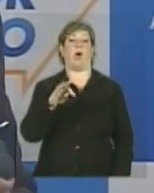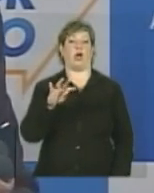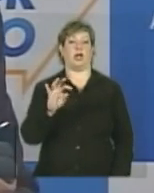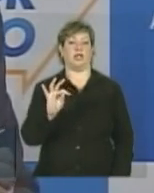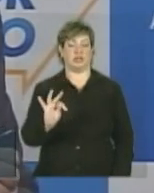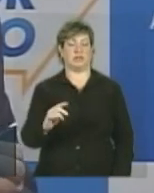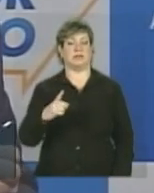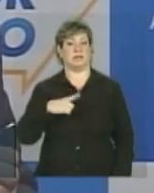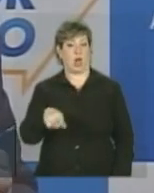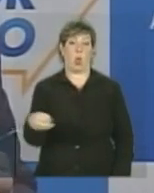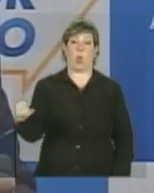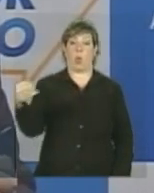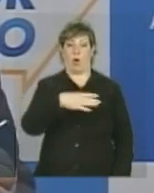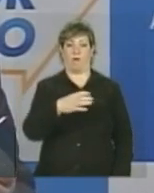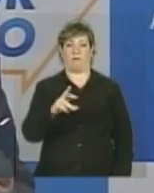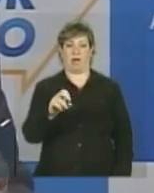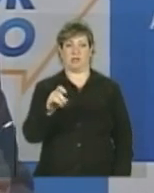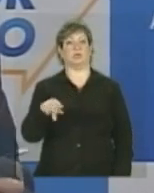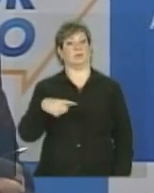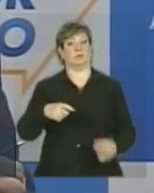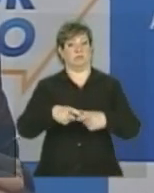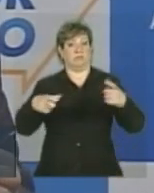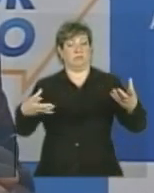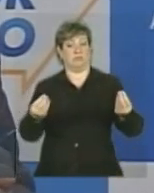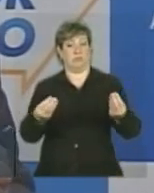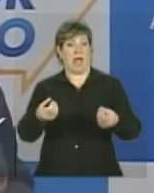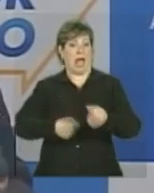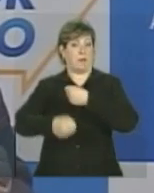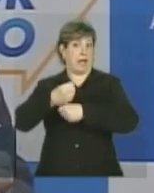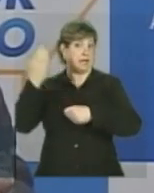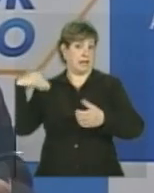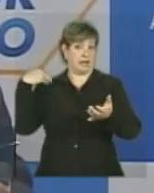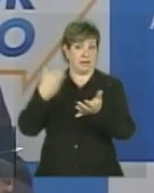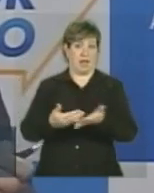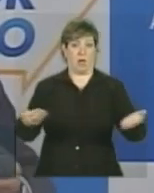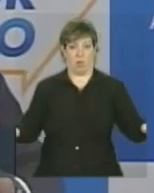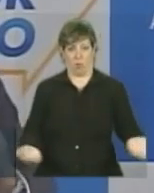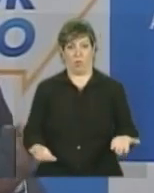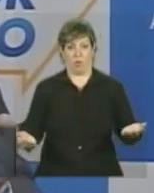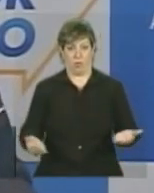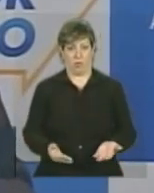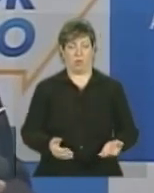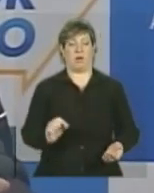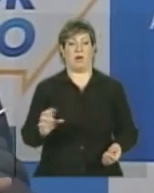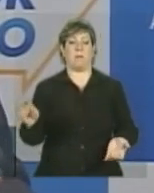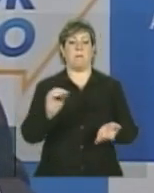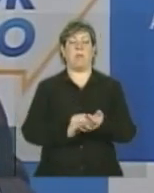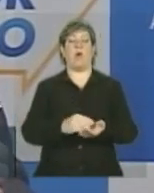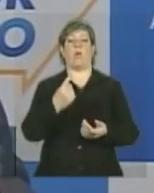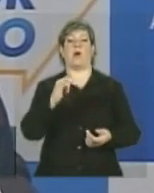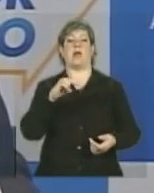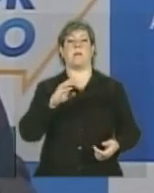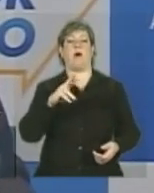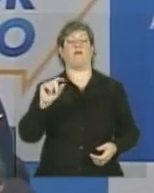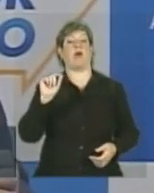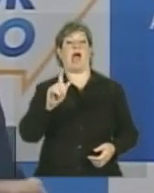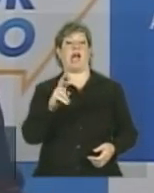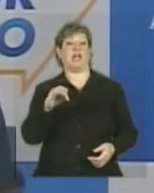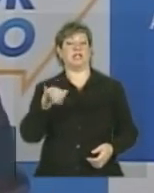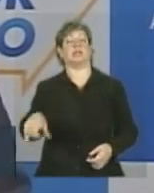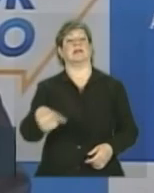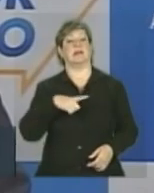crédito nova, que está crescendo muito do ano passado para cá, que coloca um imóvel como garantia, ele